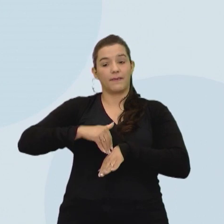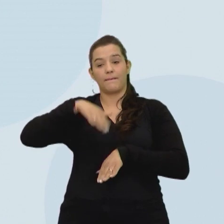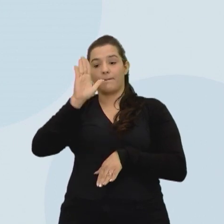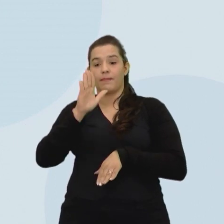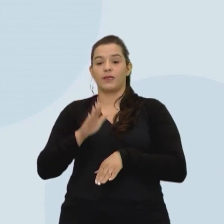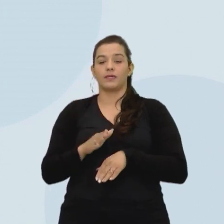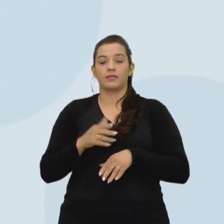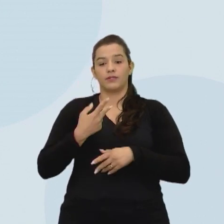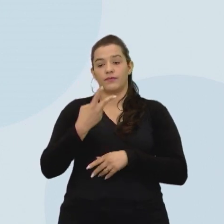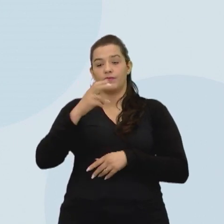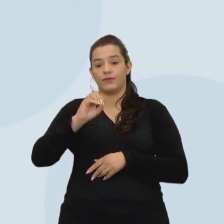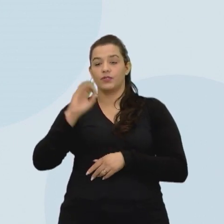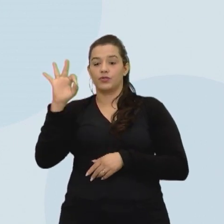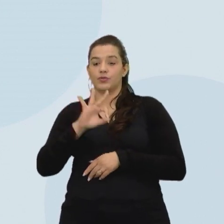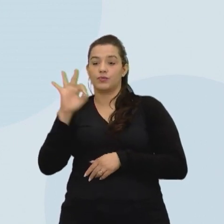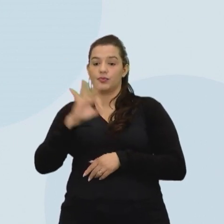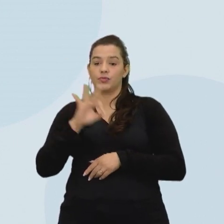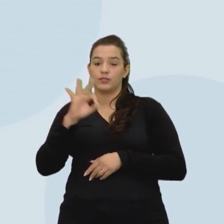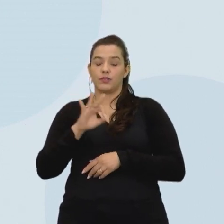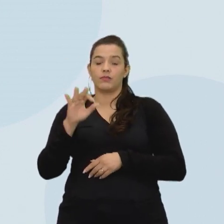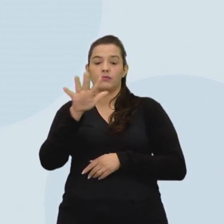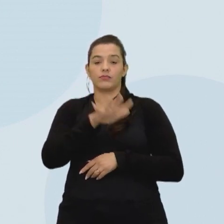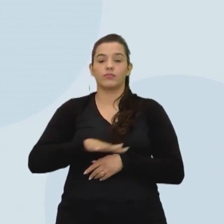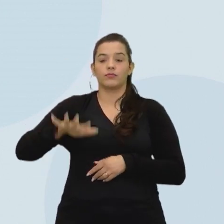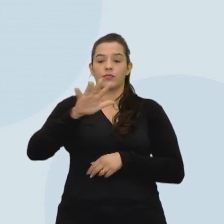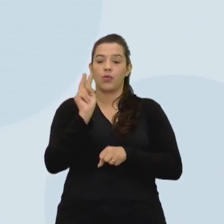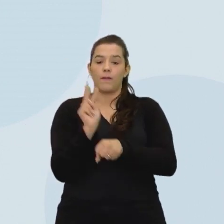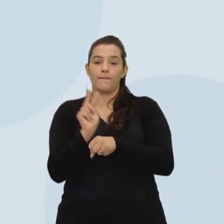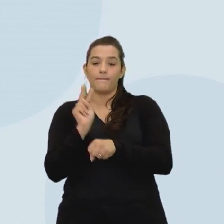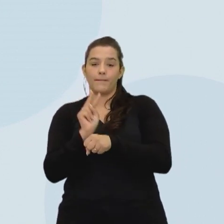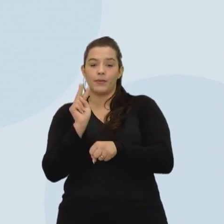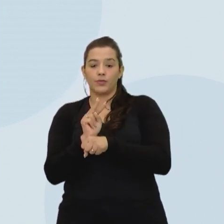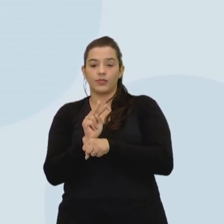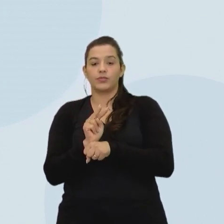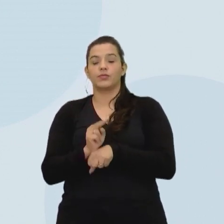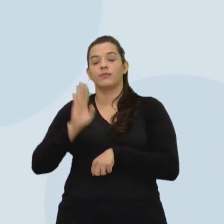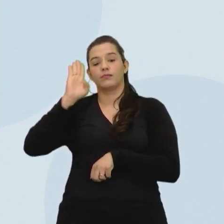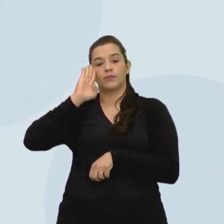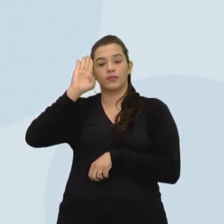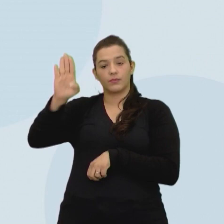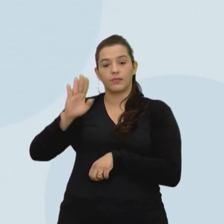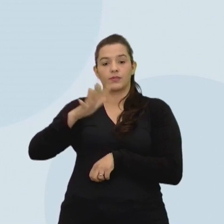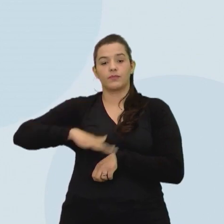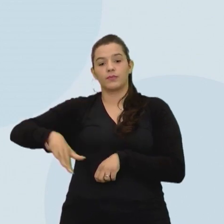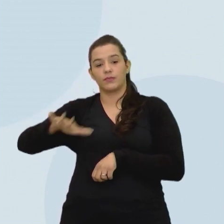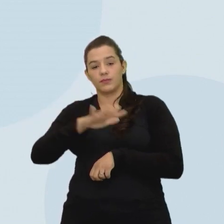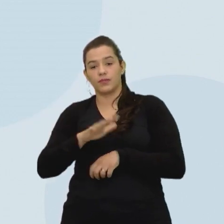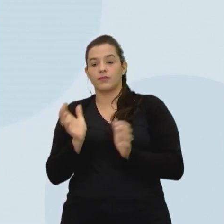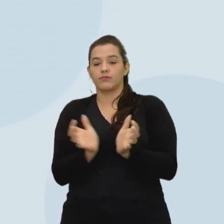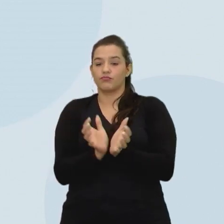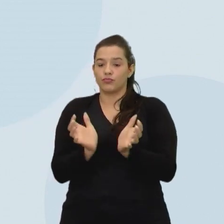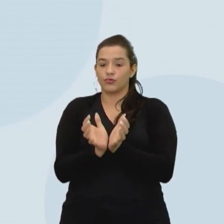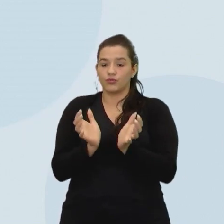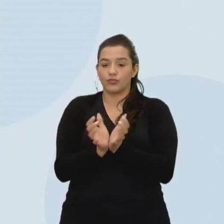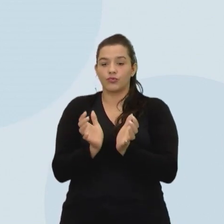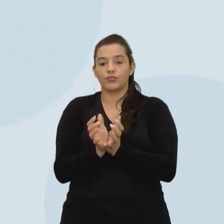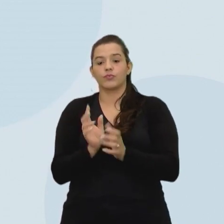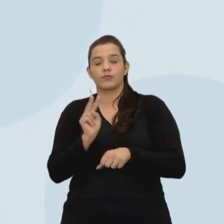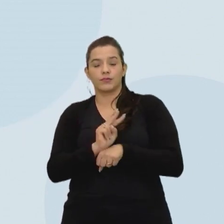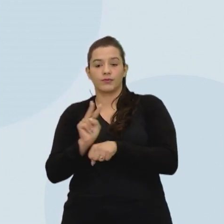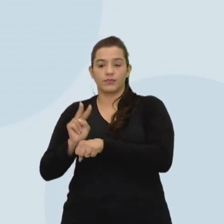mais de 20% do seu território nacional protegido aí, principalmente pelas unidades de conservação, que